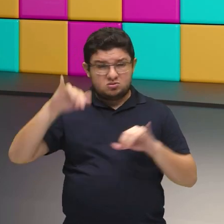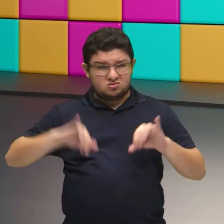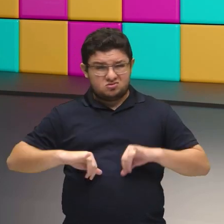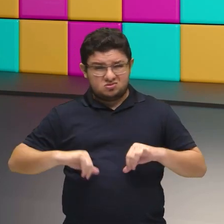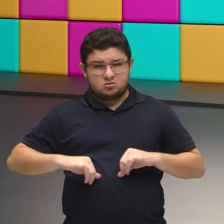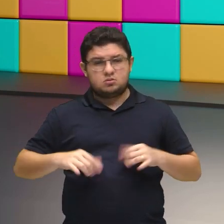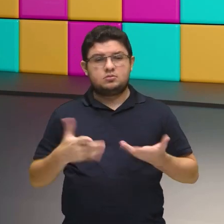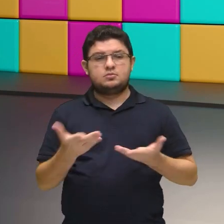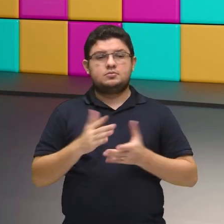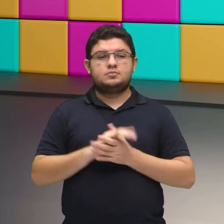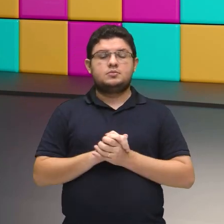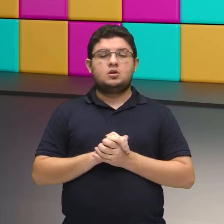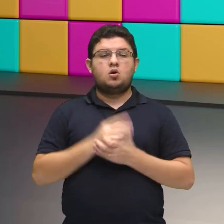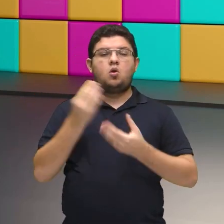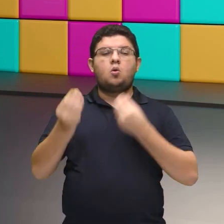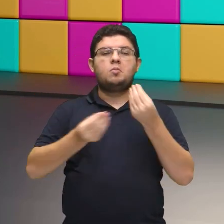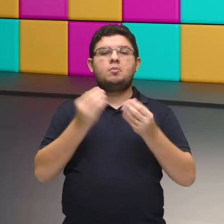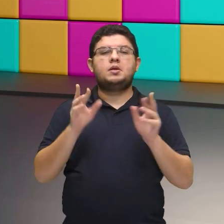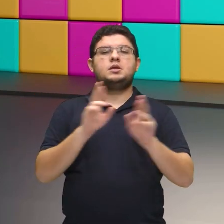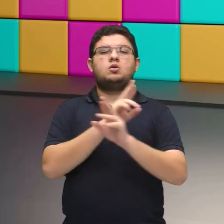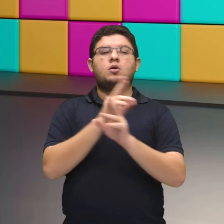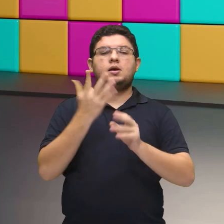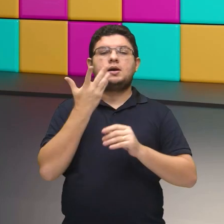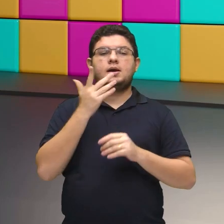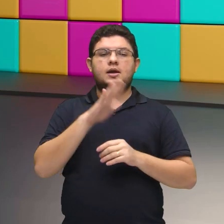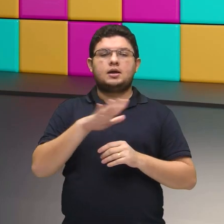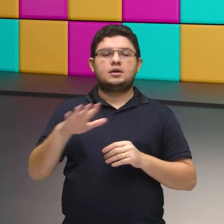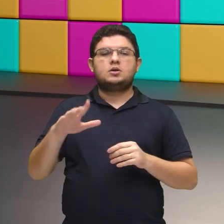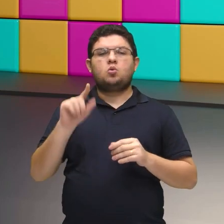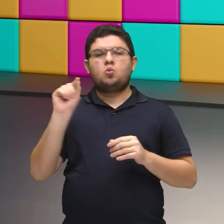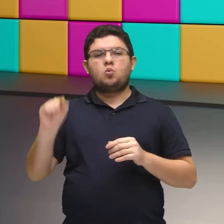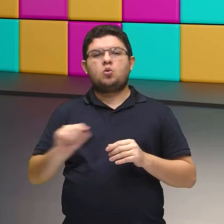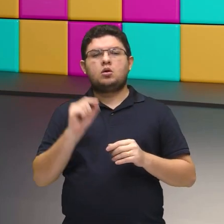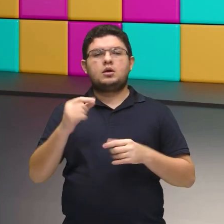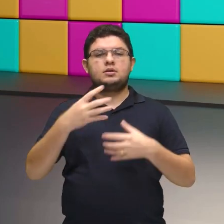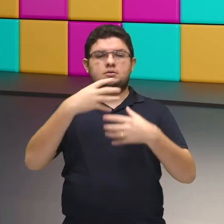agressividade? A criança que é o agressor, tá? A criança ou o